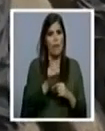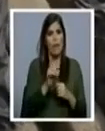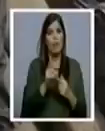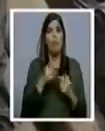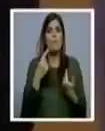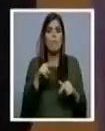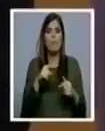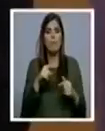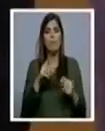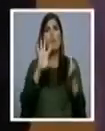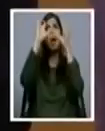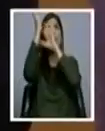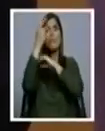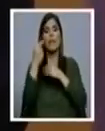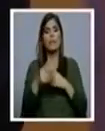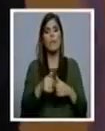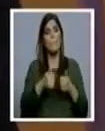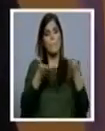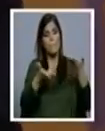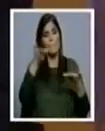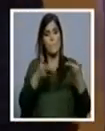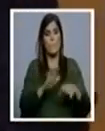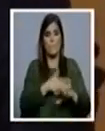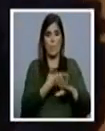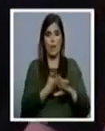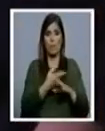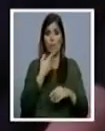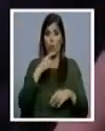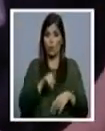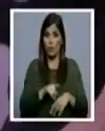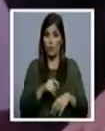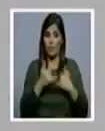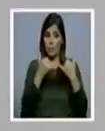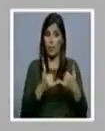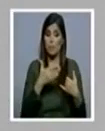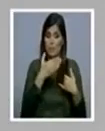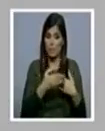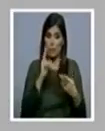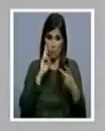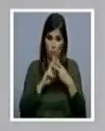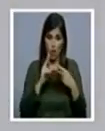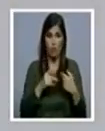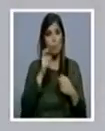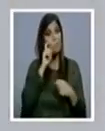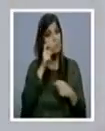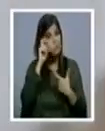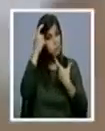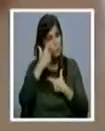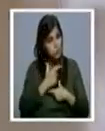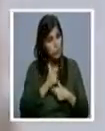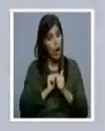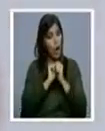fundamental para termos um habitat mais equilibrado. Volte connosco na próxima semana e